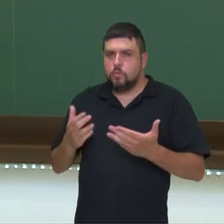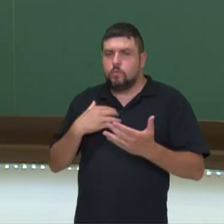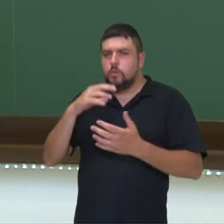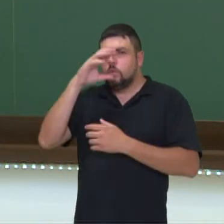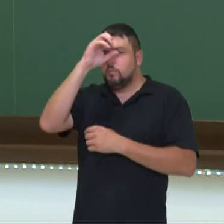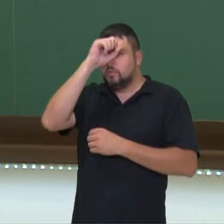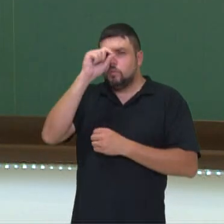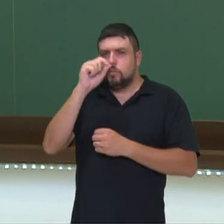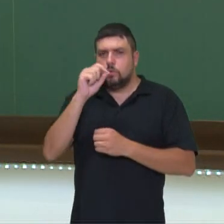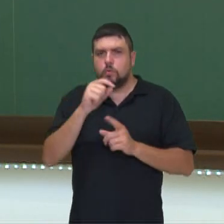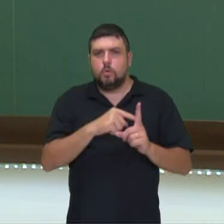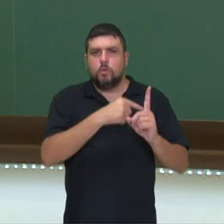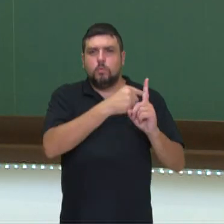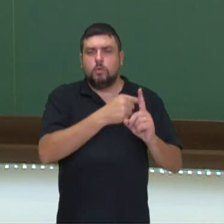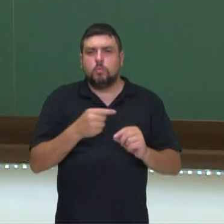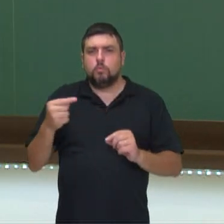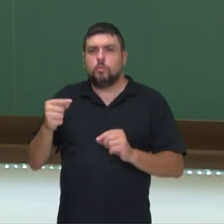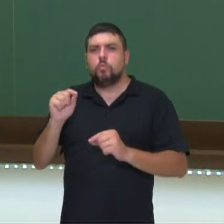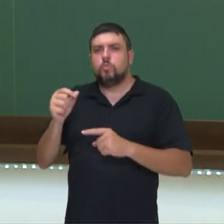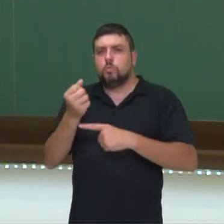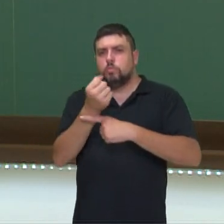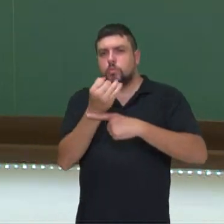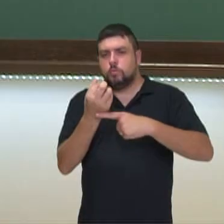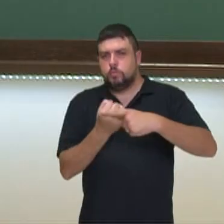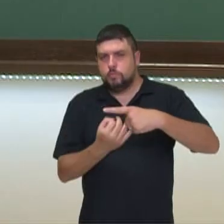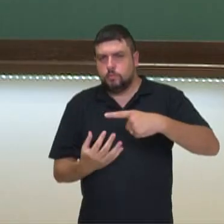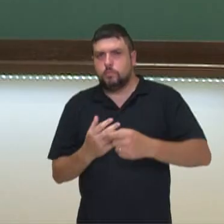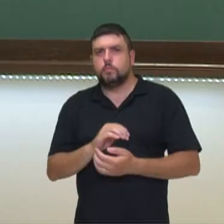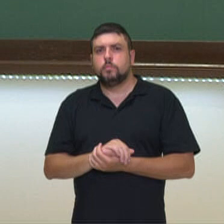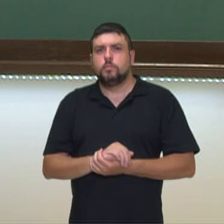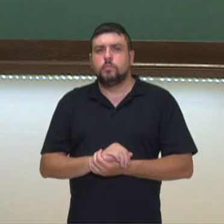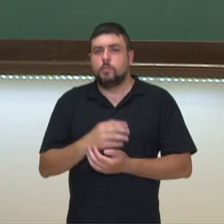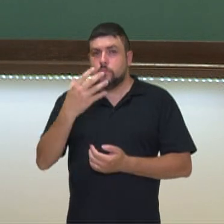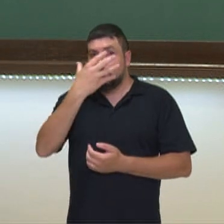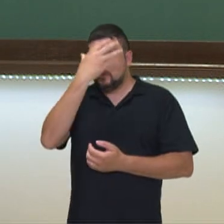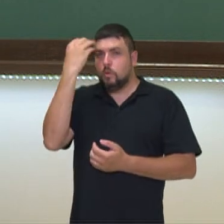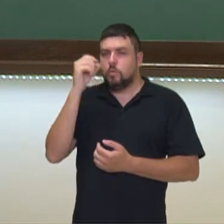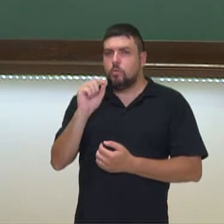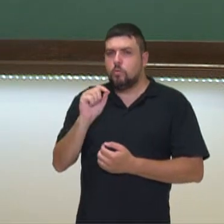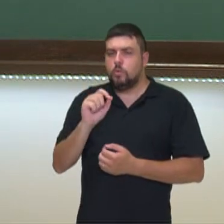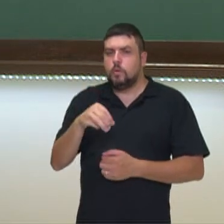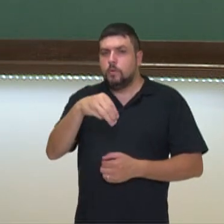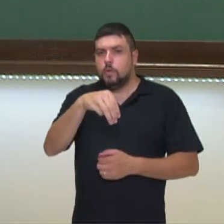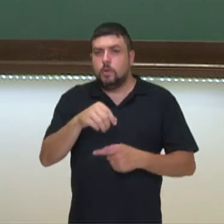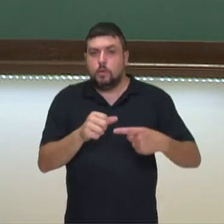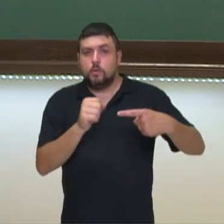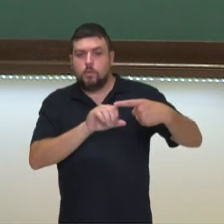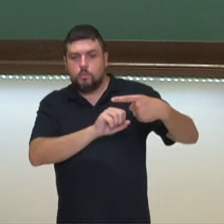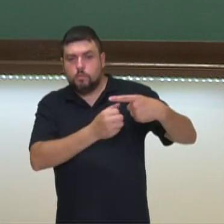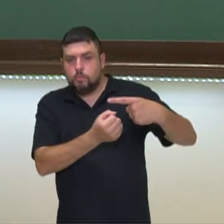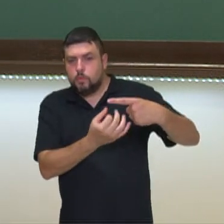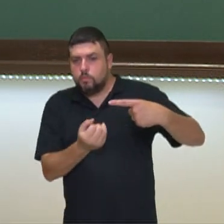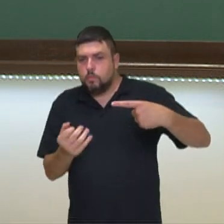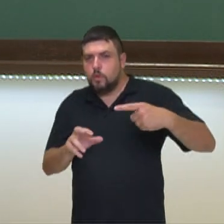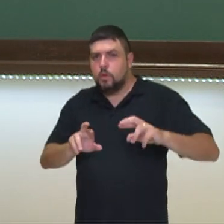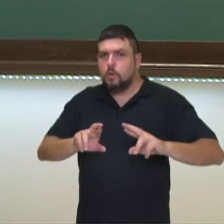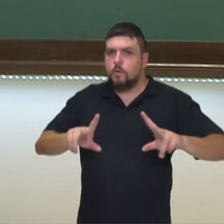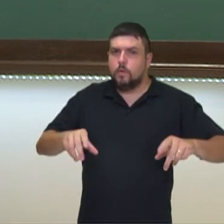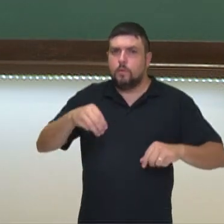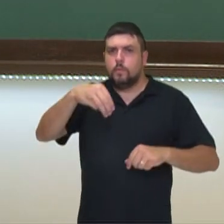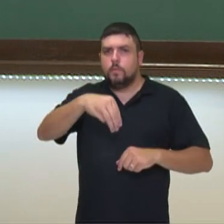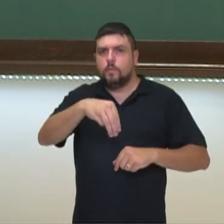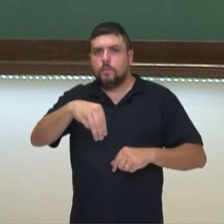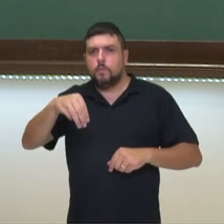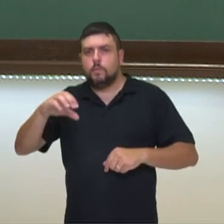adição e subtração com números racionais na forma fracionária. Não esqueça de fazer o quê? O MMC quando os denominadores forem diferentes. Dividir